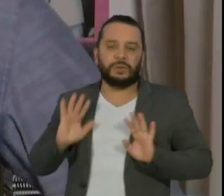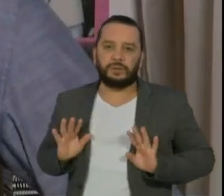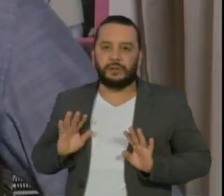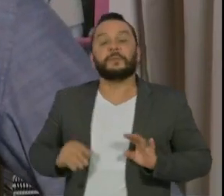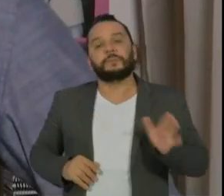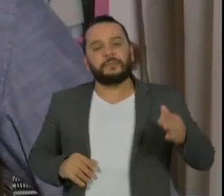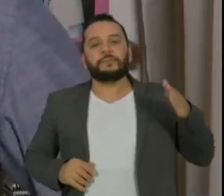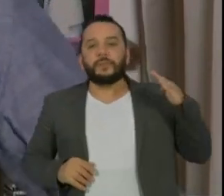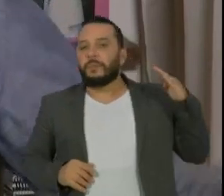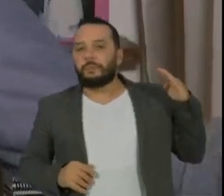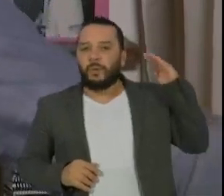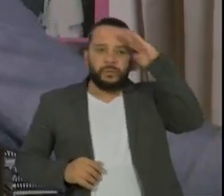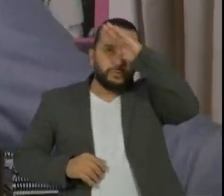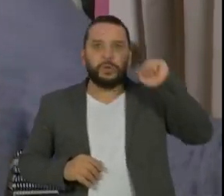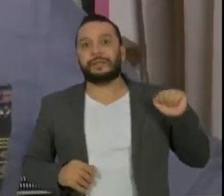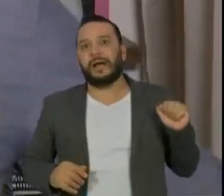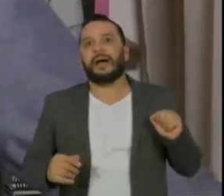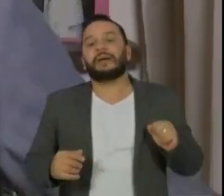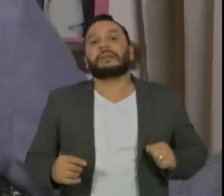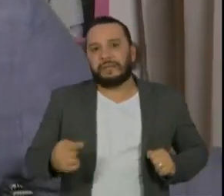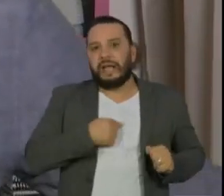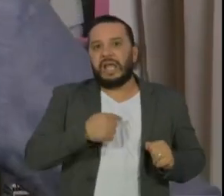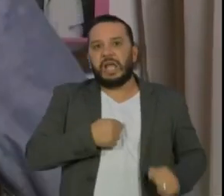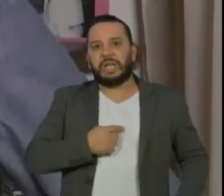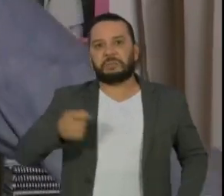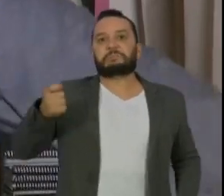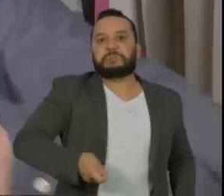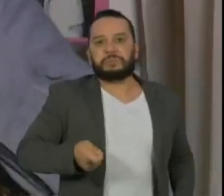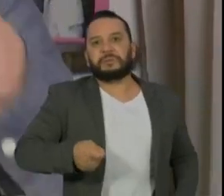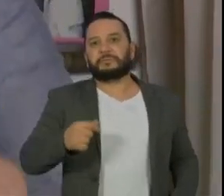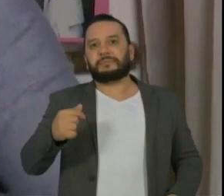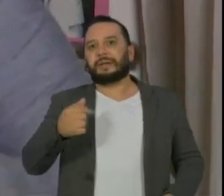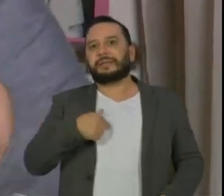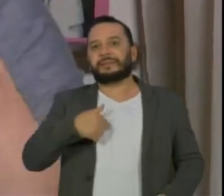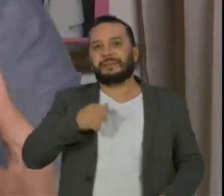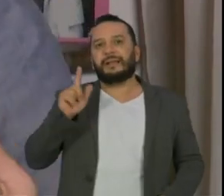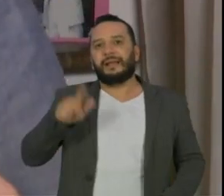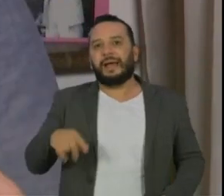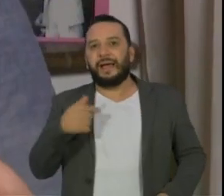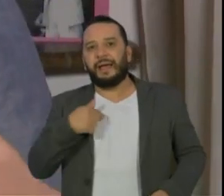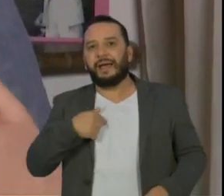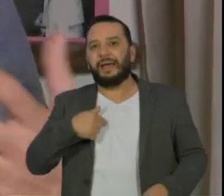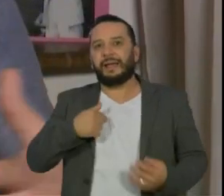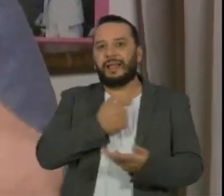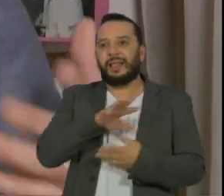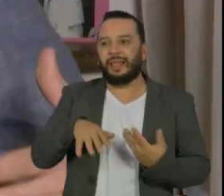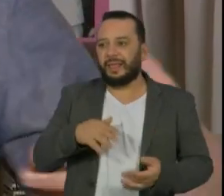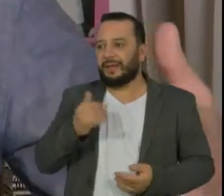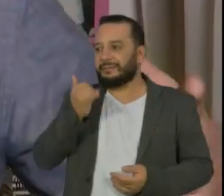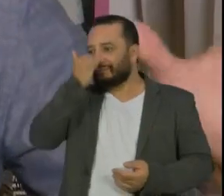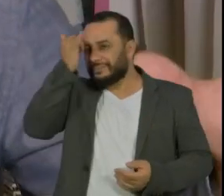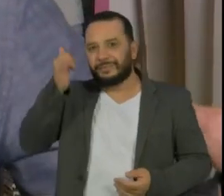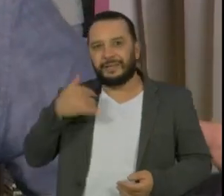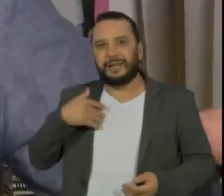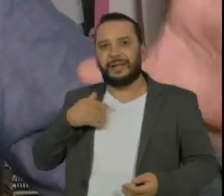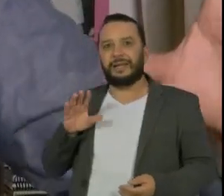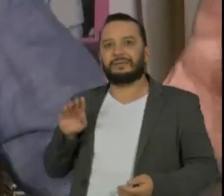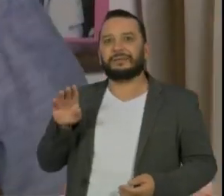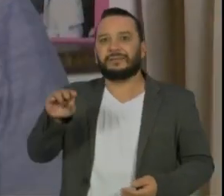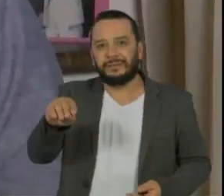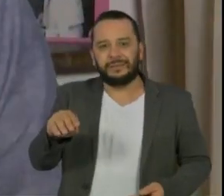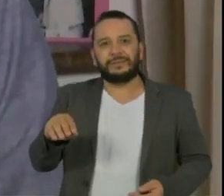quer manter uma autoridade, mas ele é atrapalhado, estabanado, ele não consegue falar direito, ele tem um vocabulário de